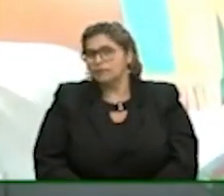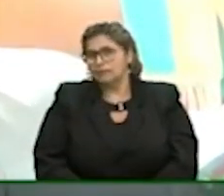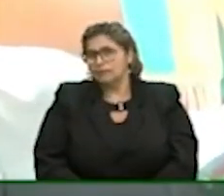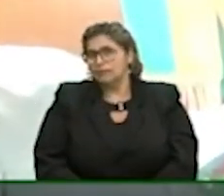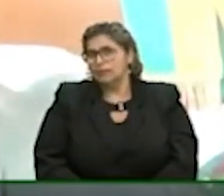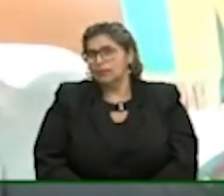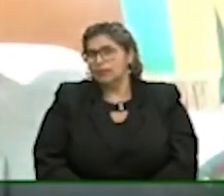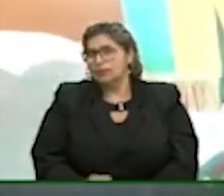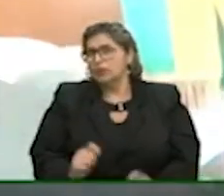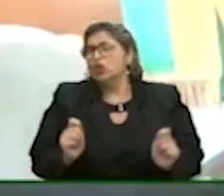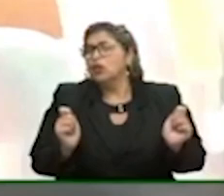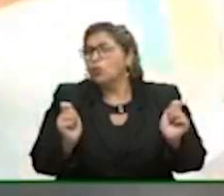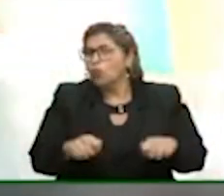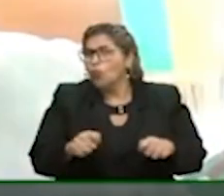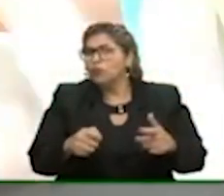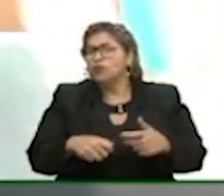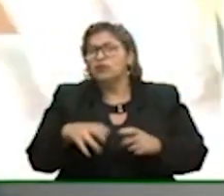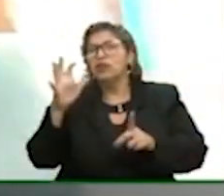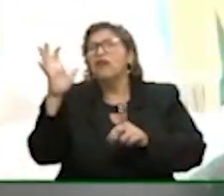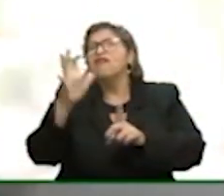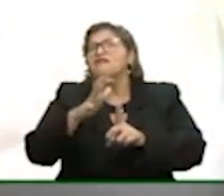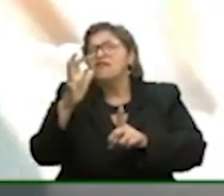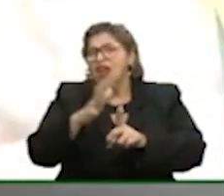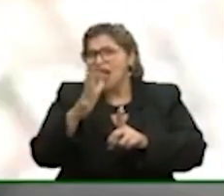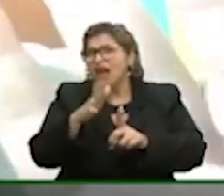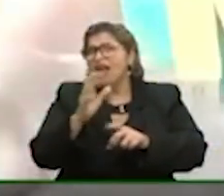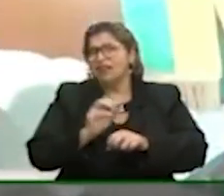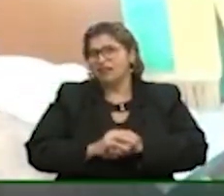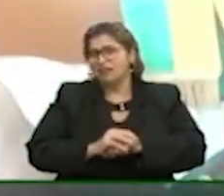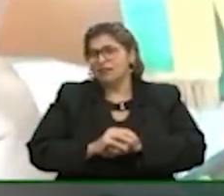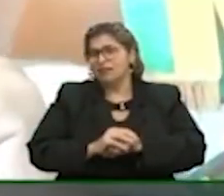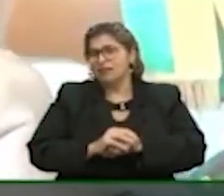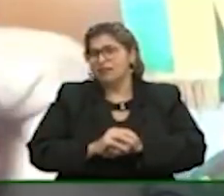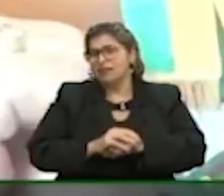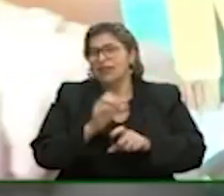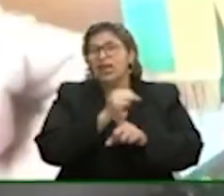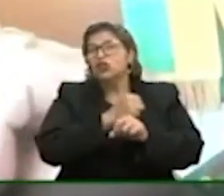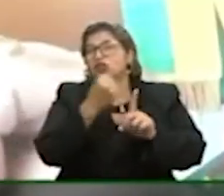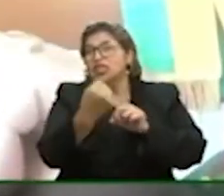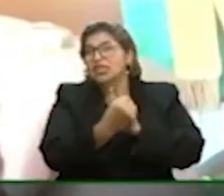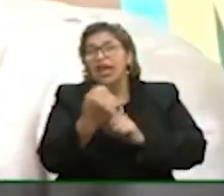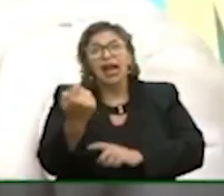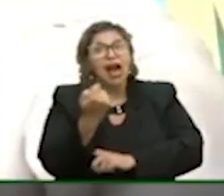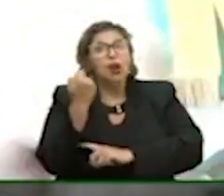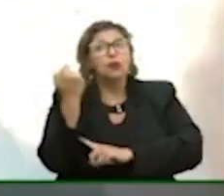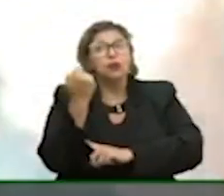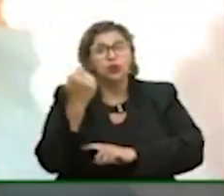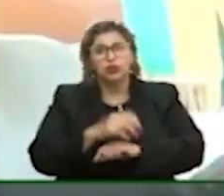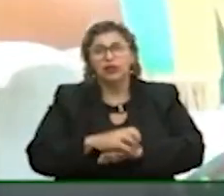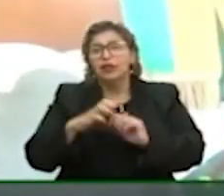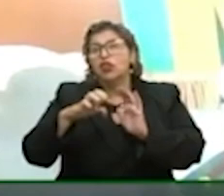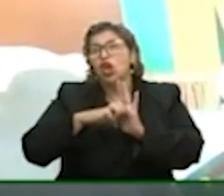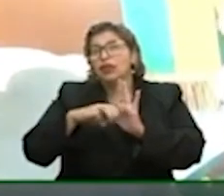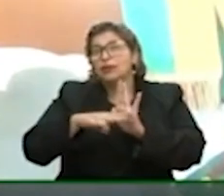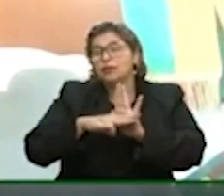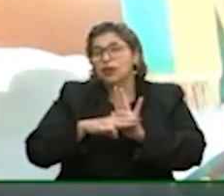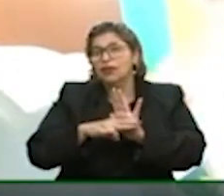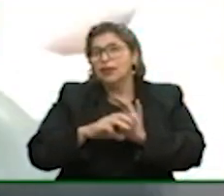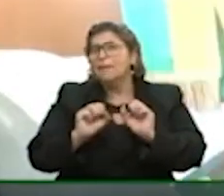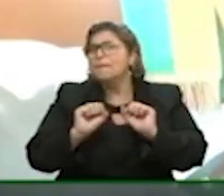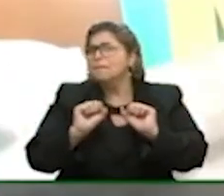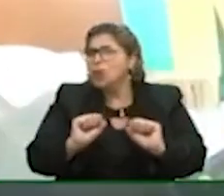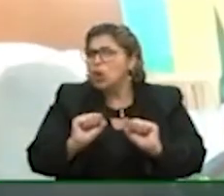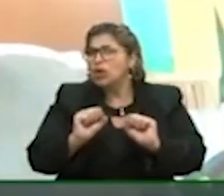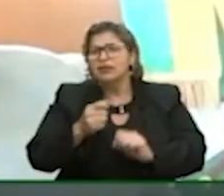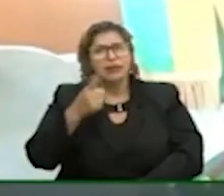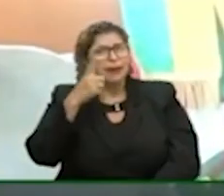Nossas condições não refletem as condições da maioria dos gaúchos. A nossa emenda permite